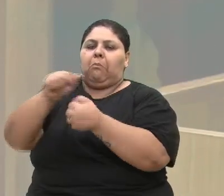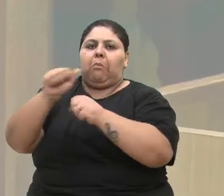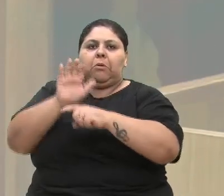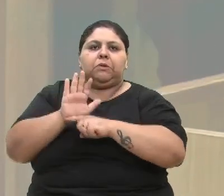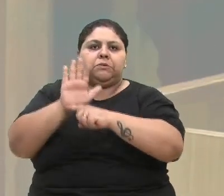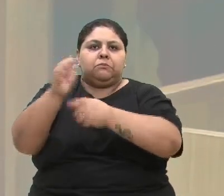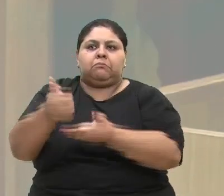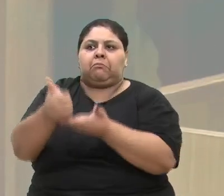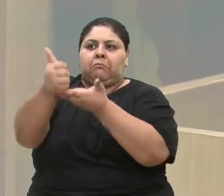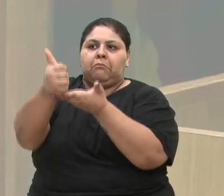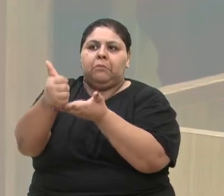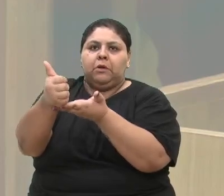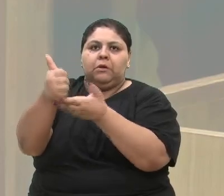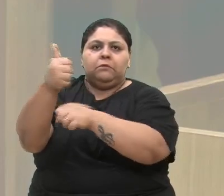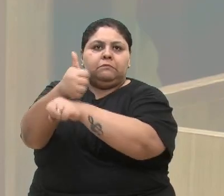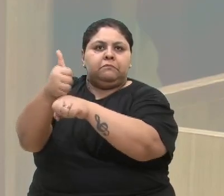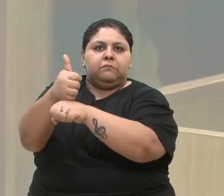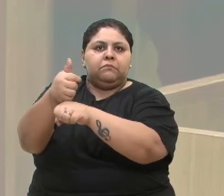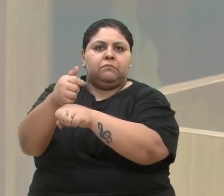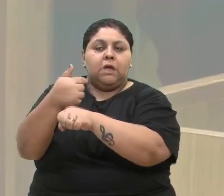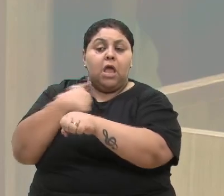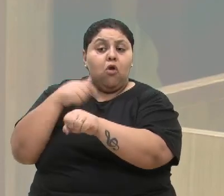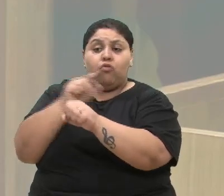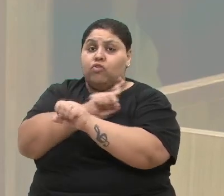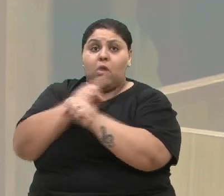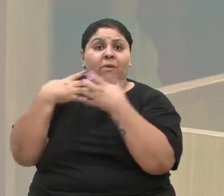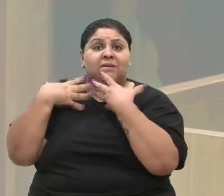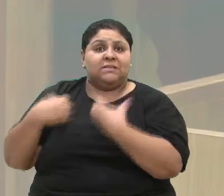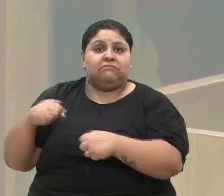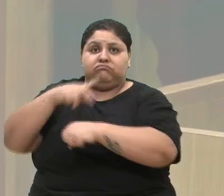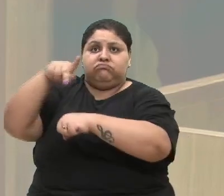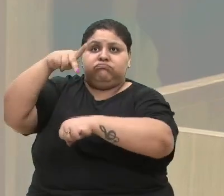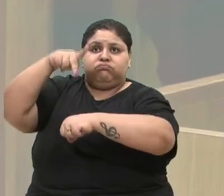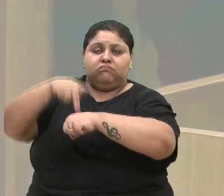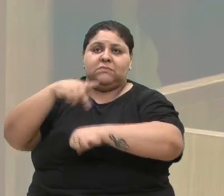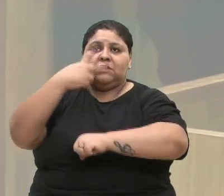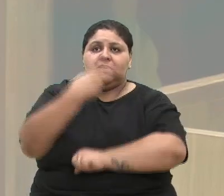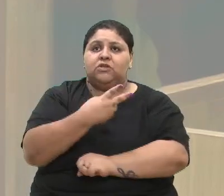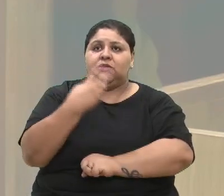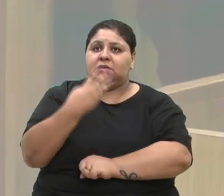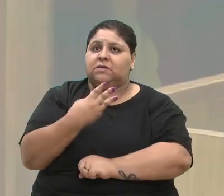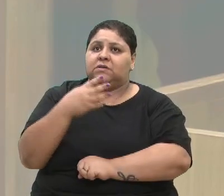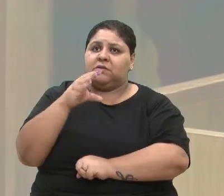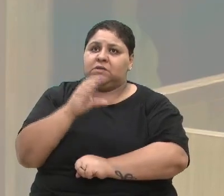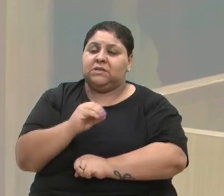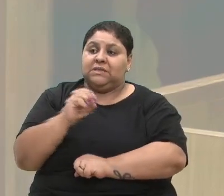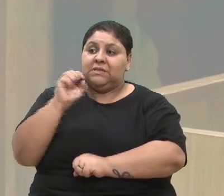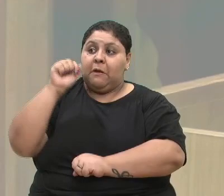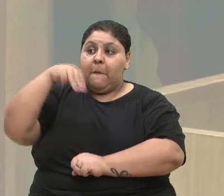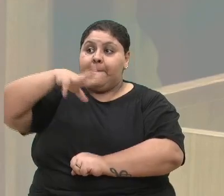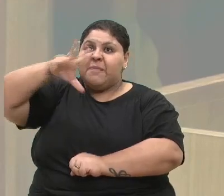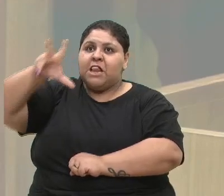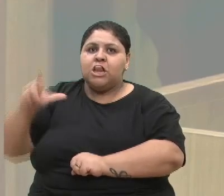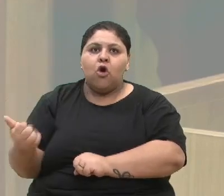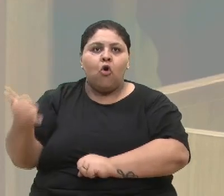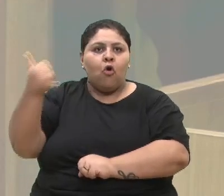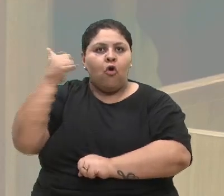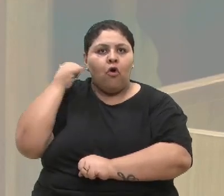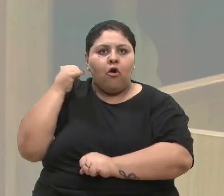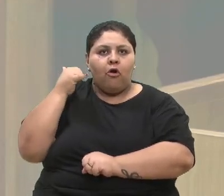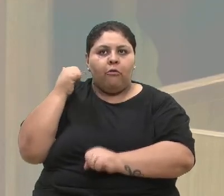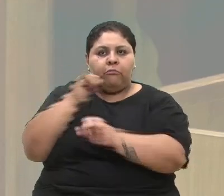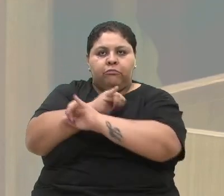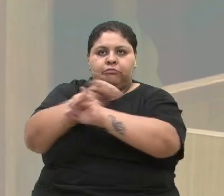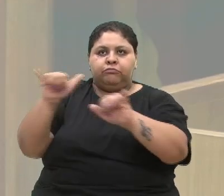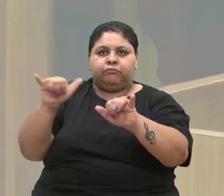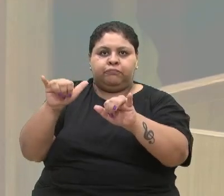apoiar o médico. Então, eu não me conformo num país que tem 230 milhões de smartphones. Os dados estão aqui. O Brasil